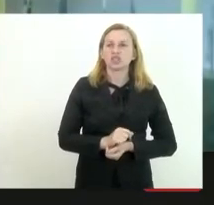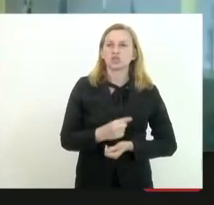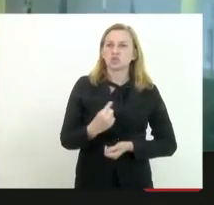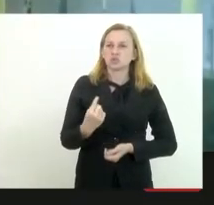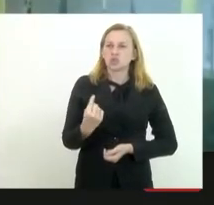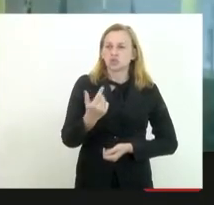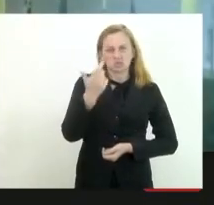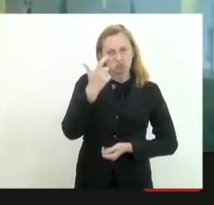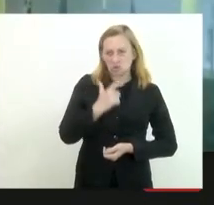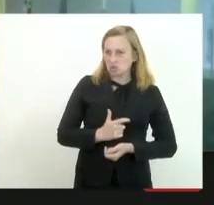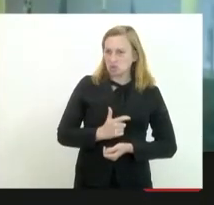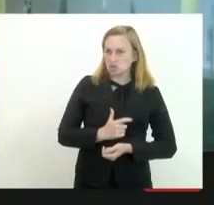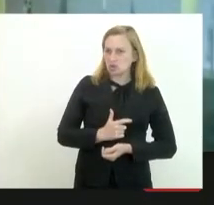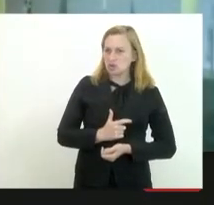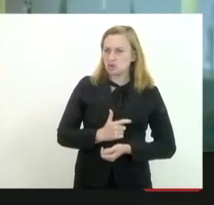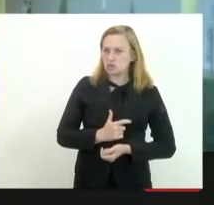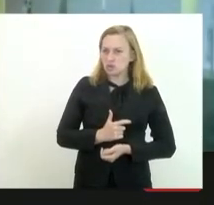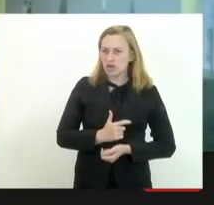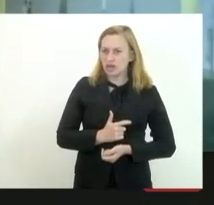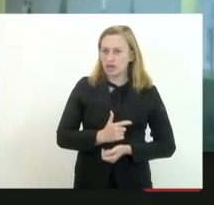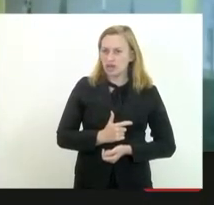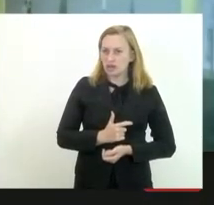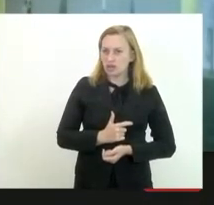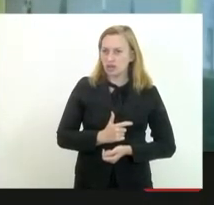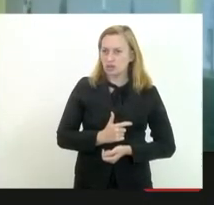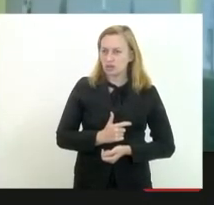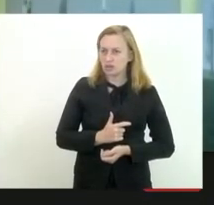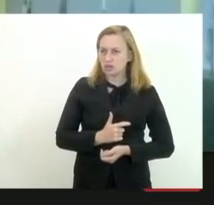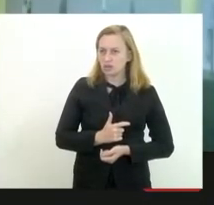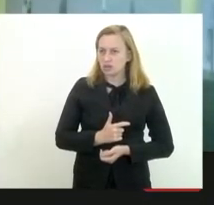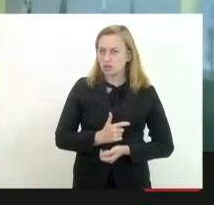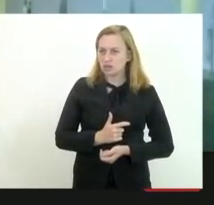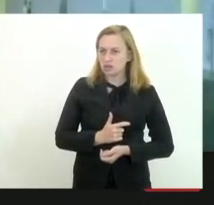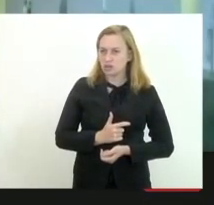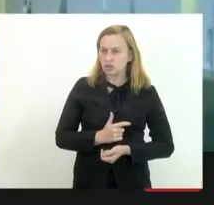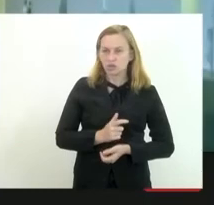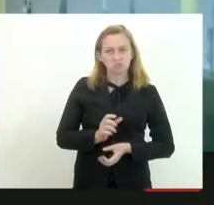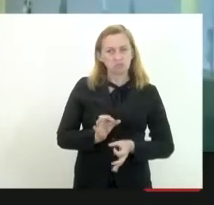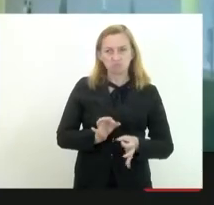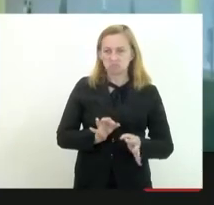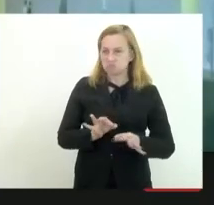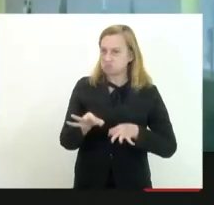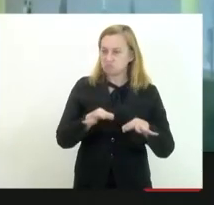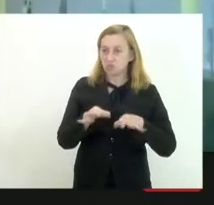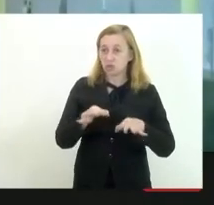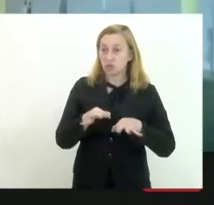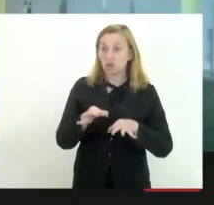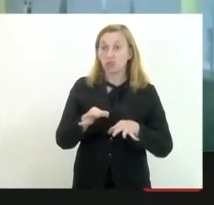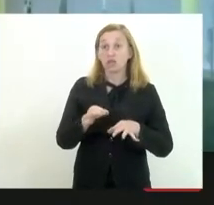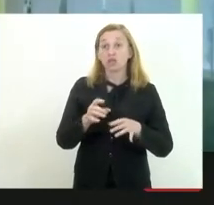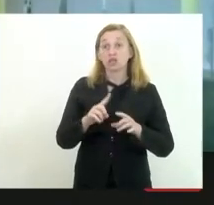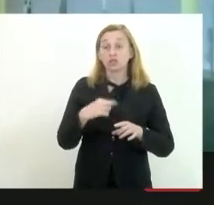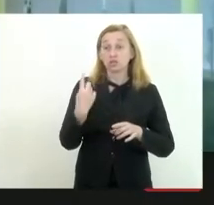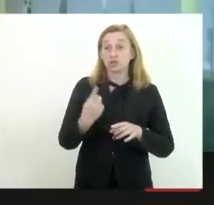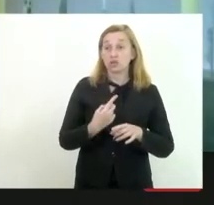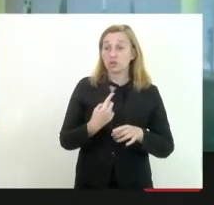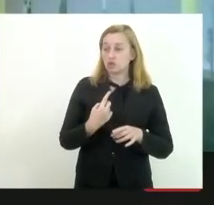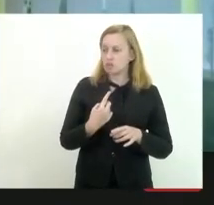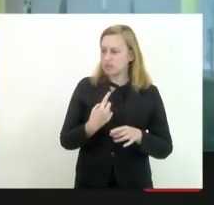somos desorganizados, deputado. Nós somos desprovidos do capital que alguns segmentos